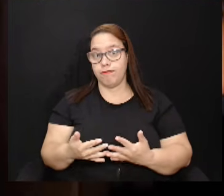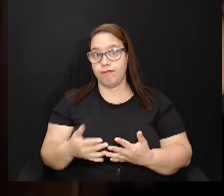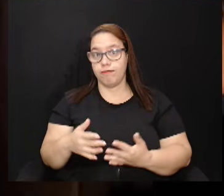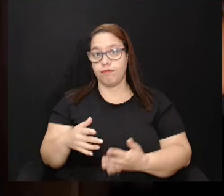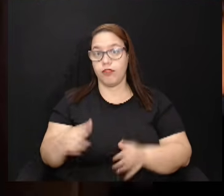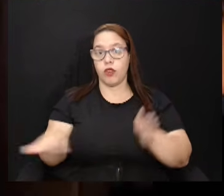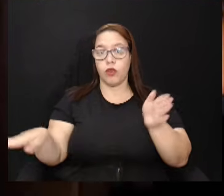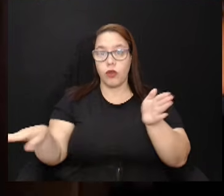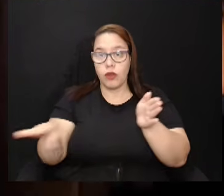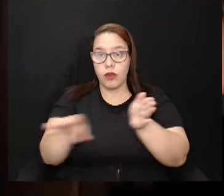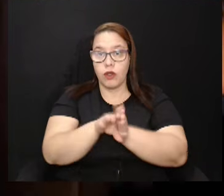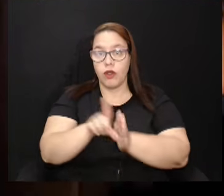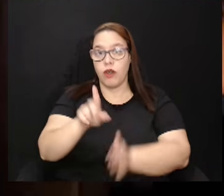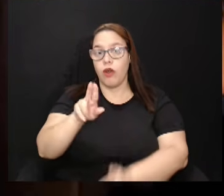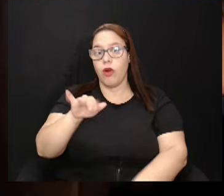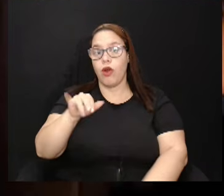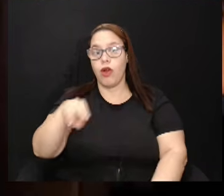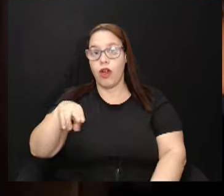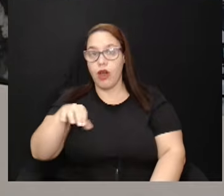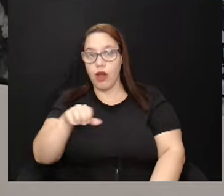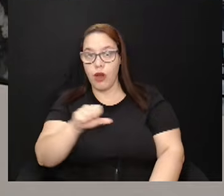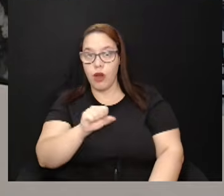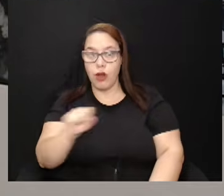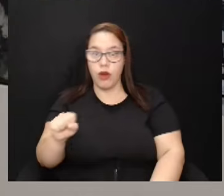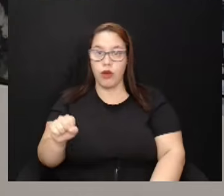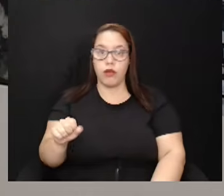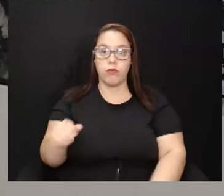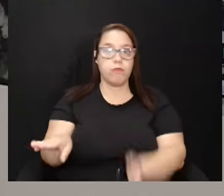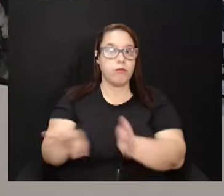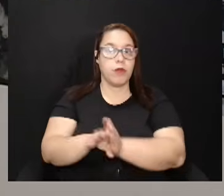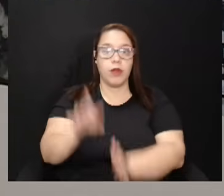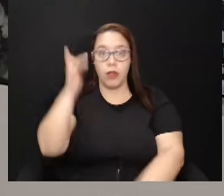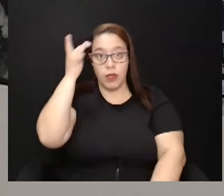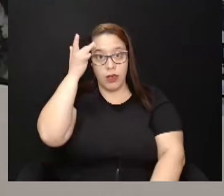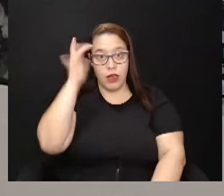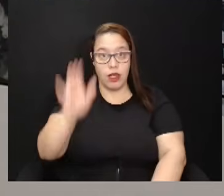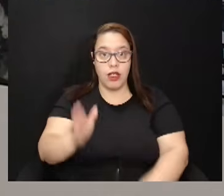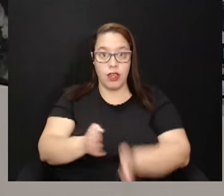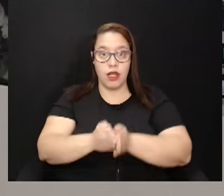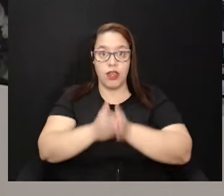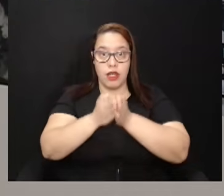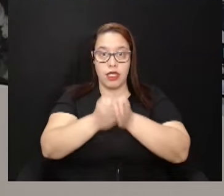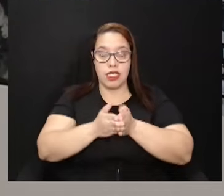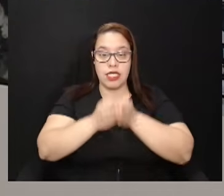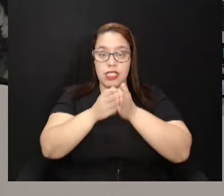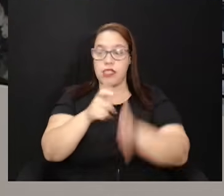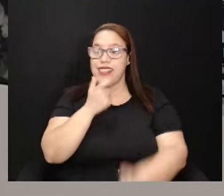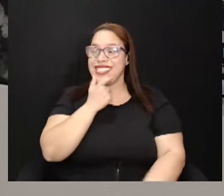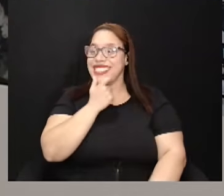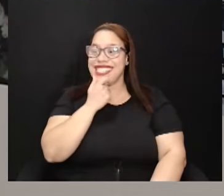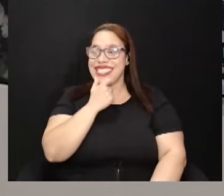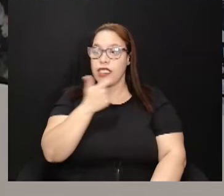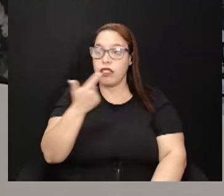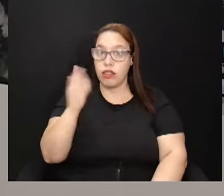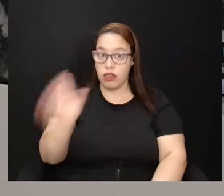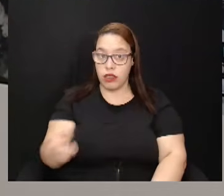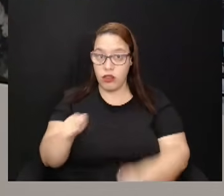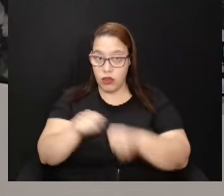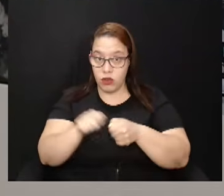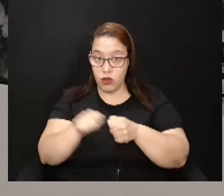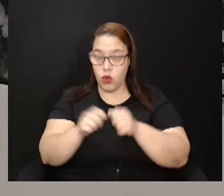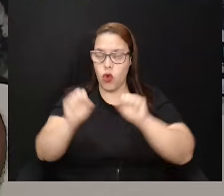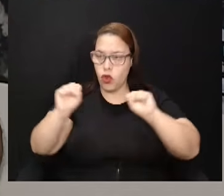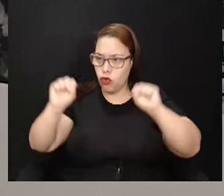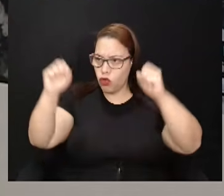chegando, mas eu não tinha um navio negreiro em inglês. Eu já tinha feito shows para